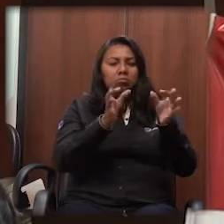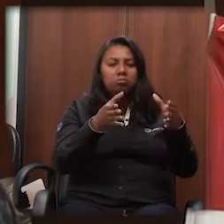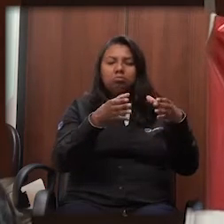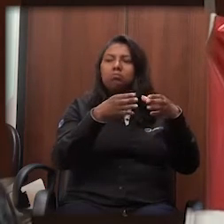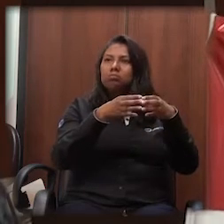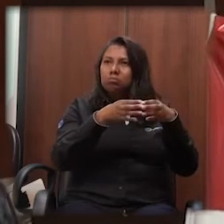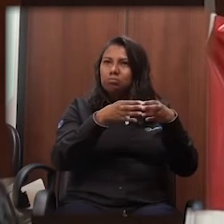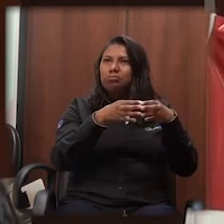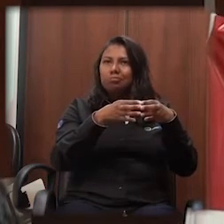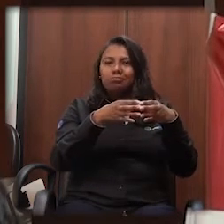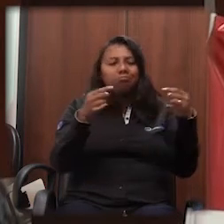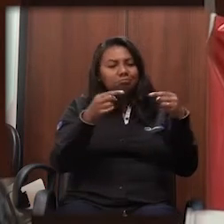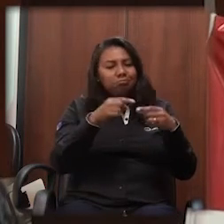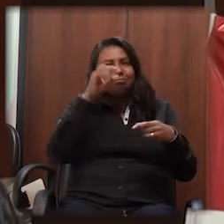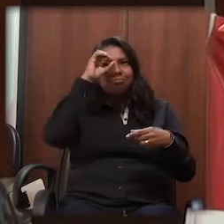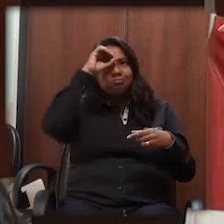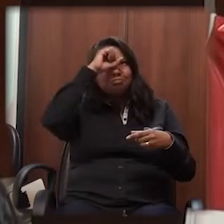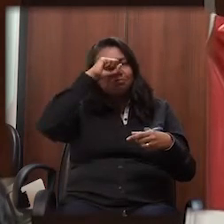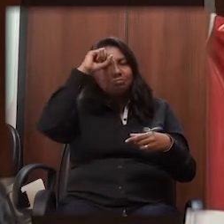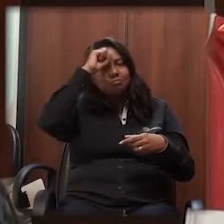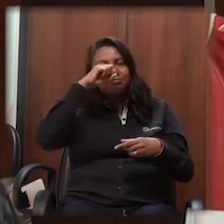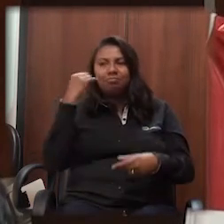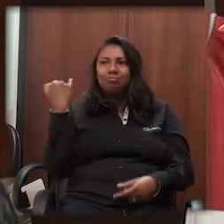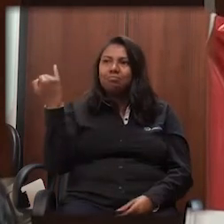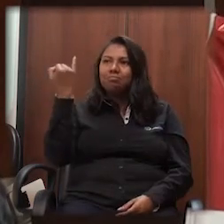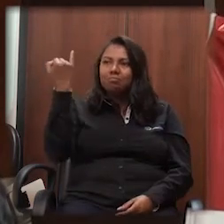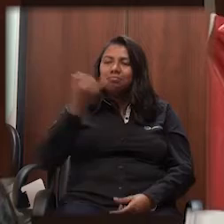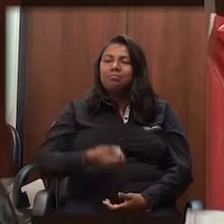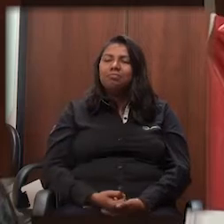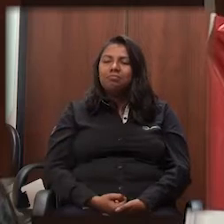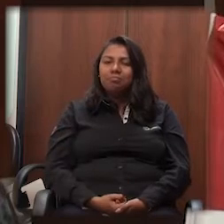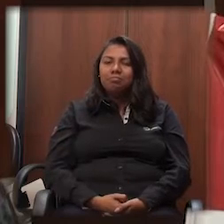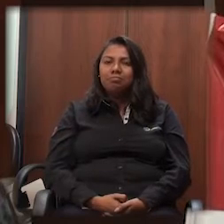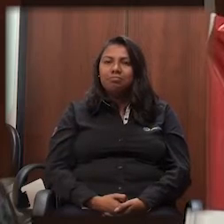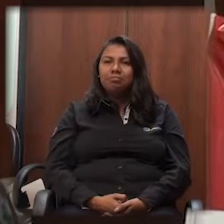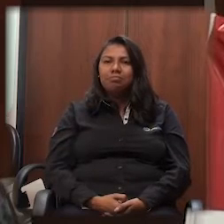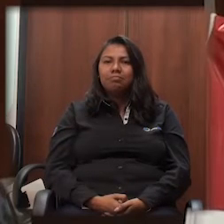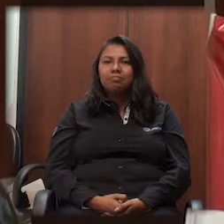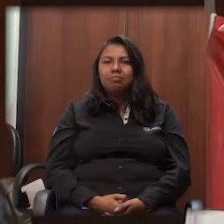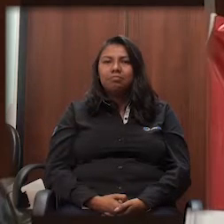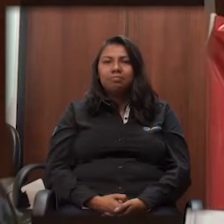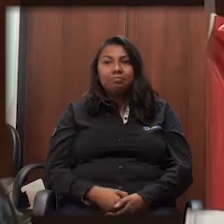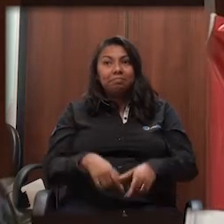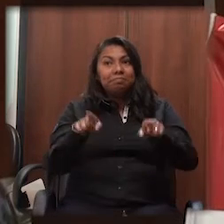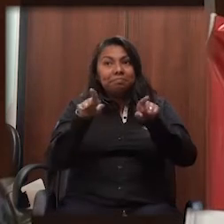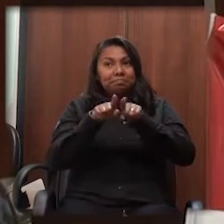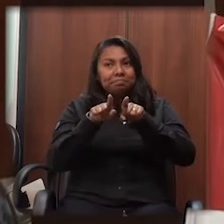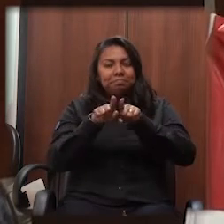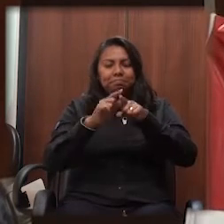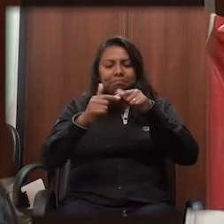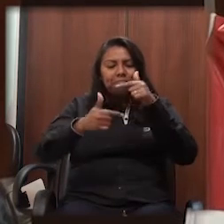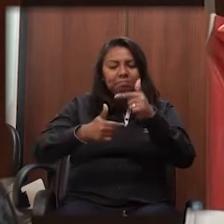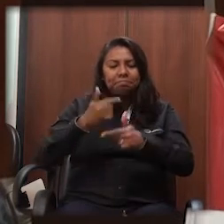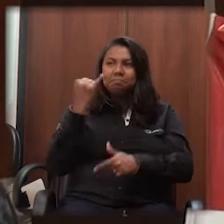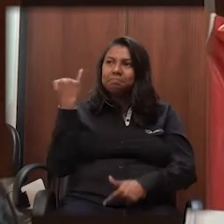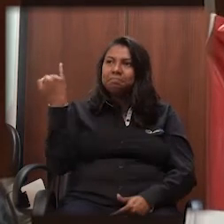si, uma proposta de aprendizado e muito importante, né, nessa comissão. A gente teve também um trabalho muito